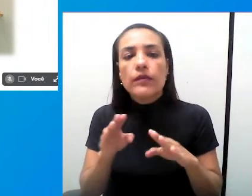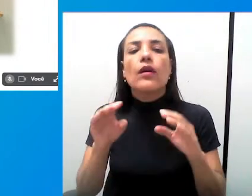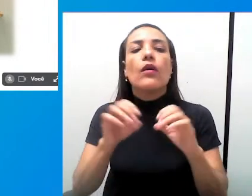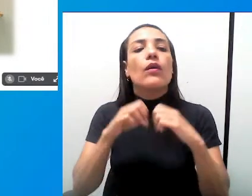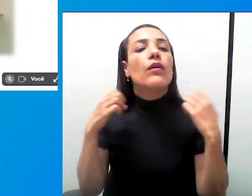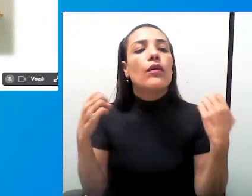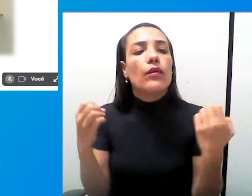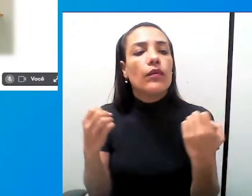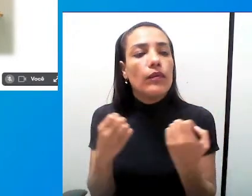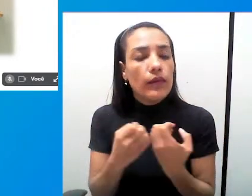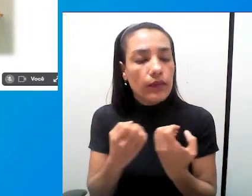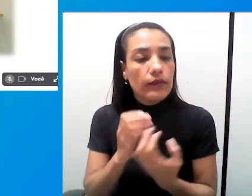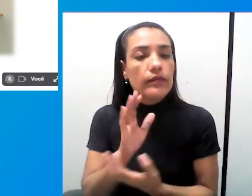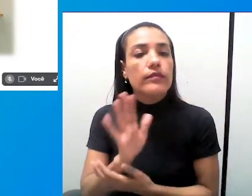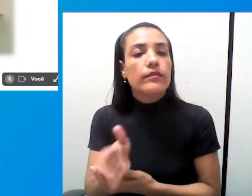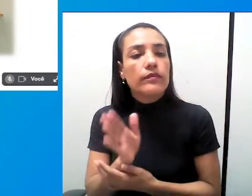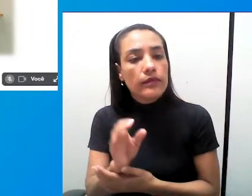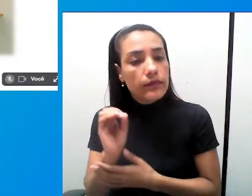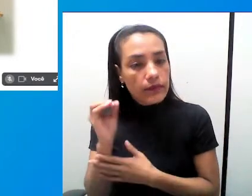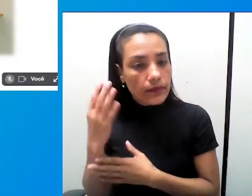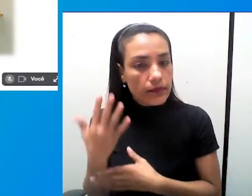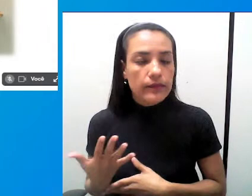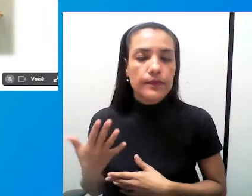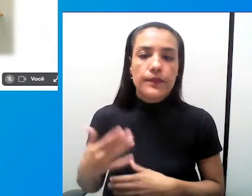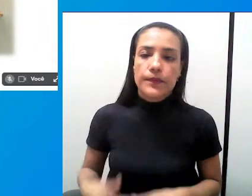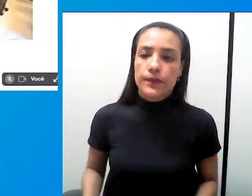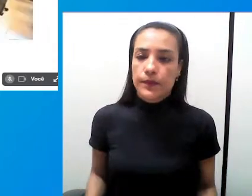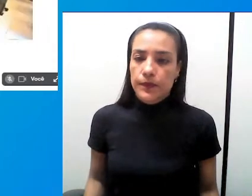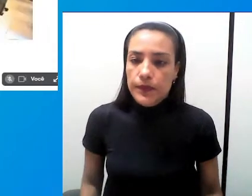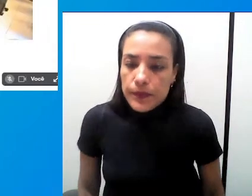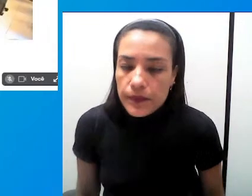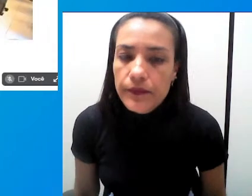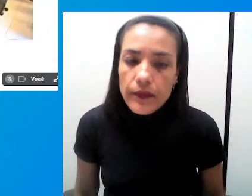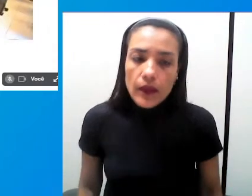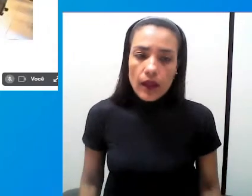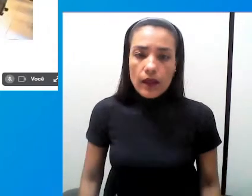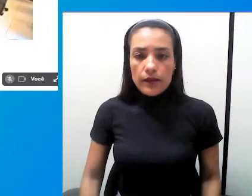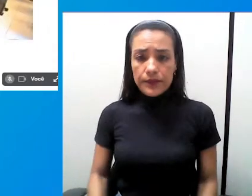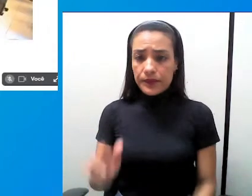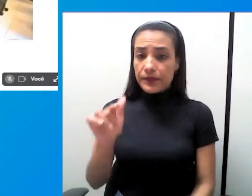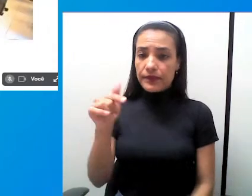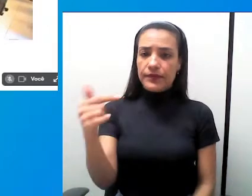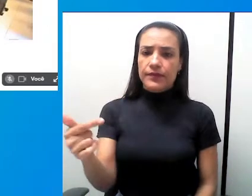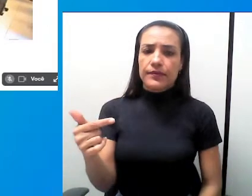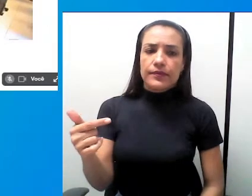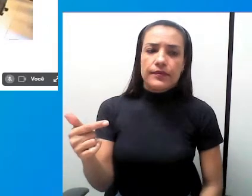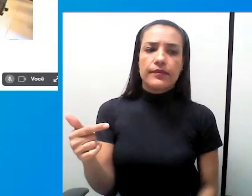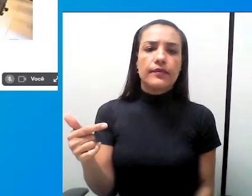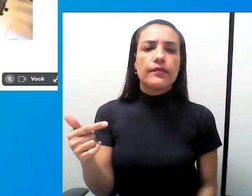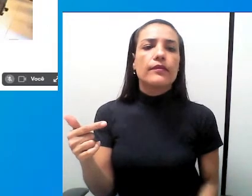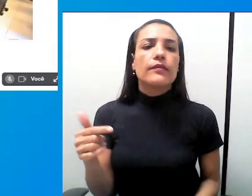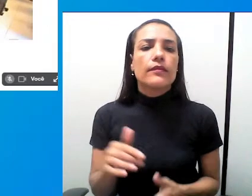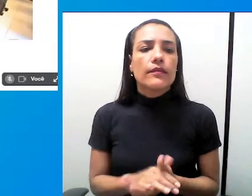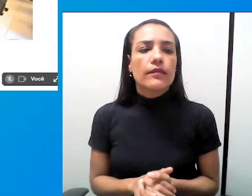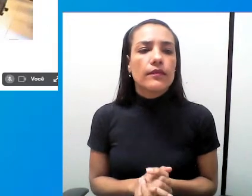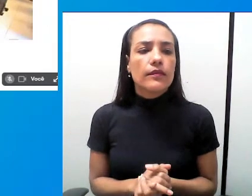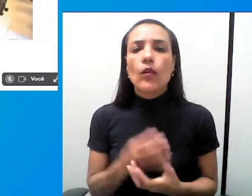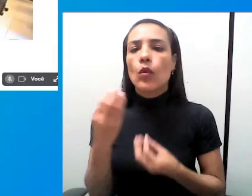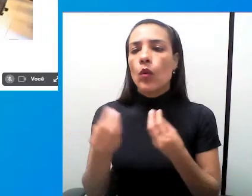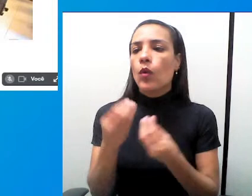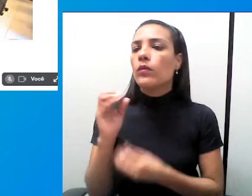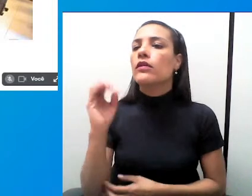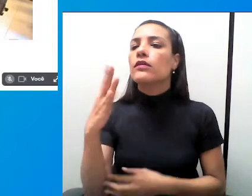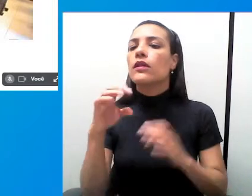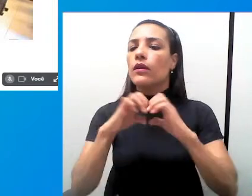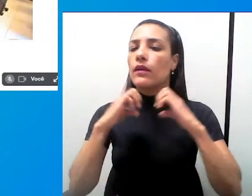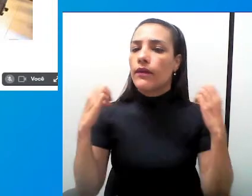sendo realizado, essa questão dos eventos. Outro aqui, a realização do evento ainda, quando ocorreu, e tem